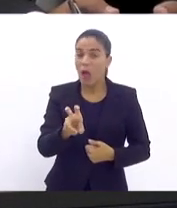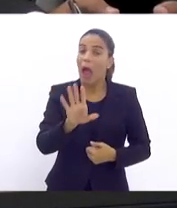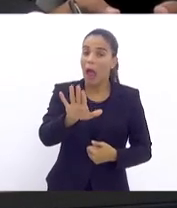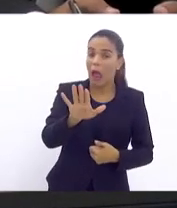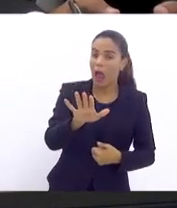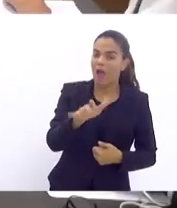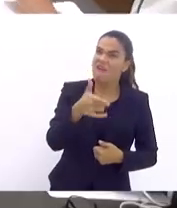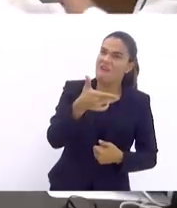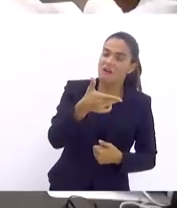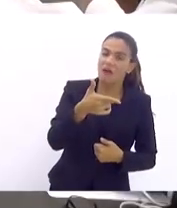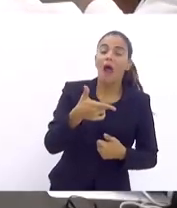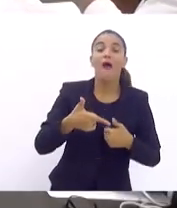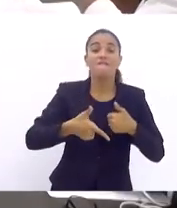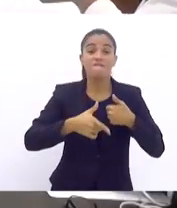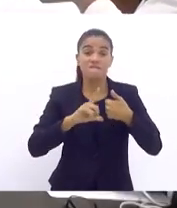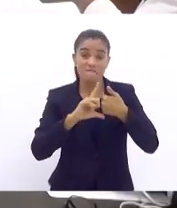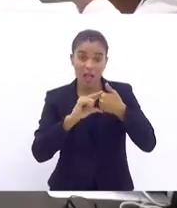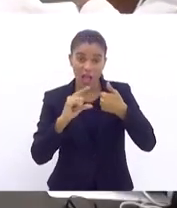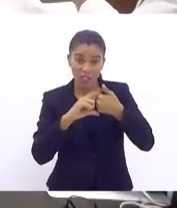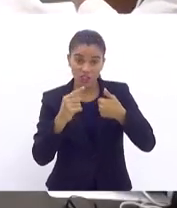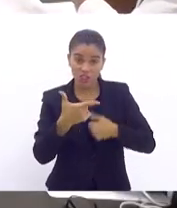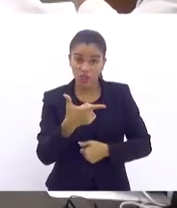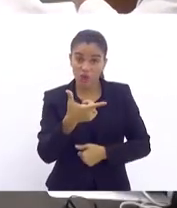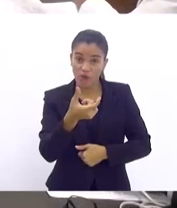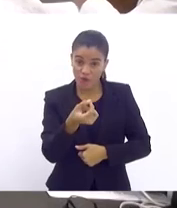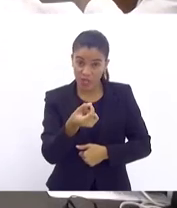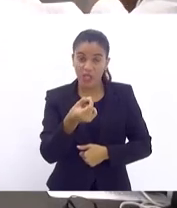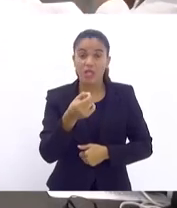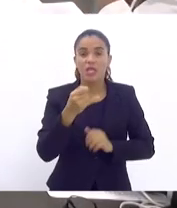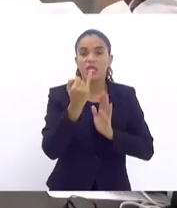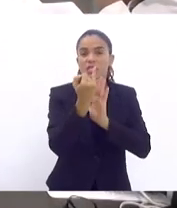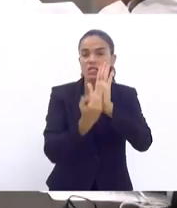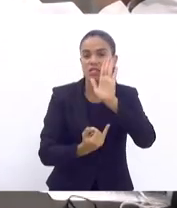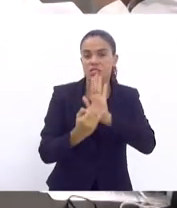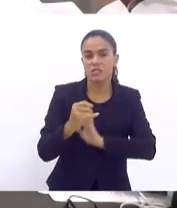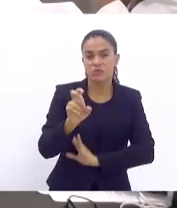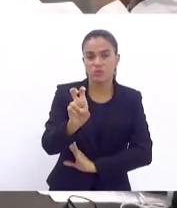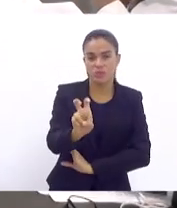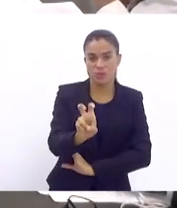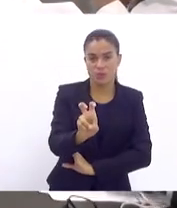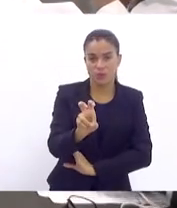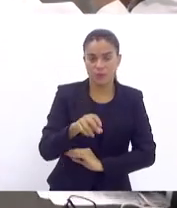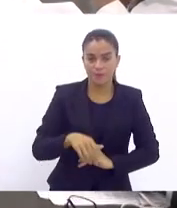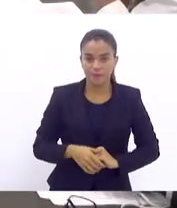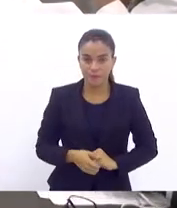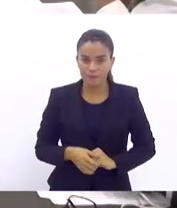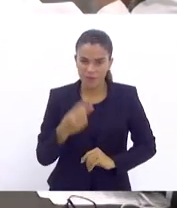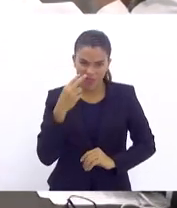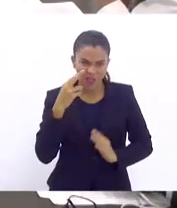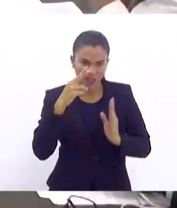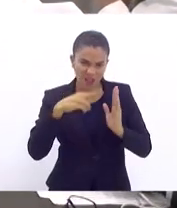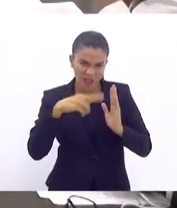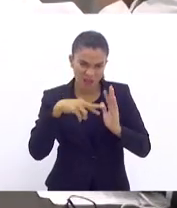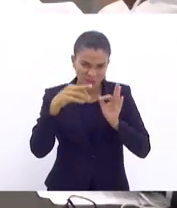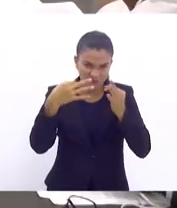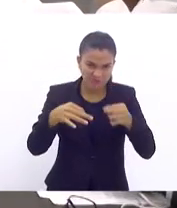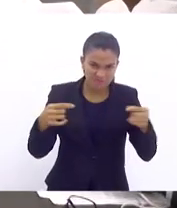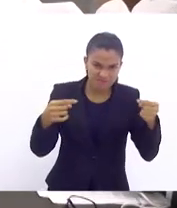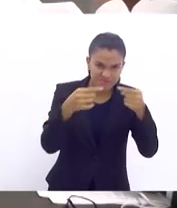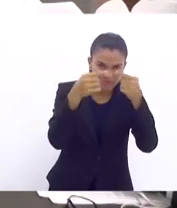20 inciso sim então vamos ver Artigo 5 Leia lá Deputado crozolino para ver se é isso